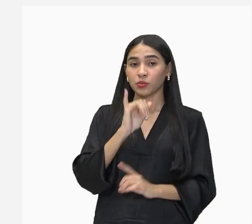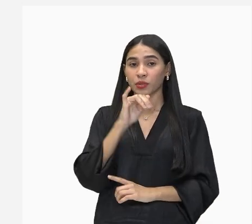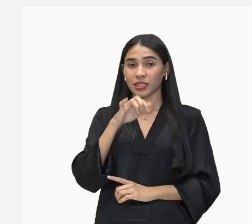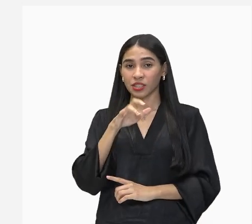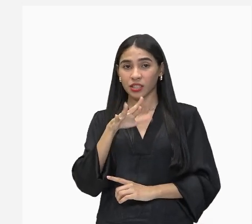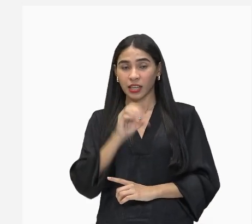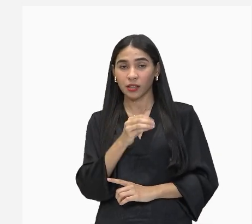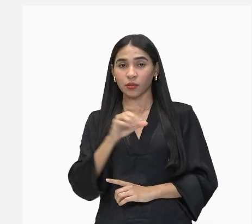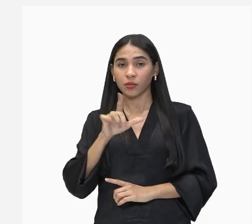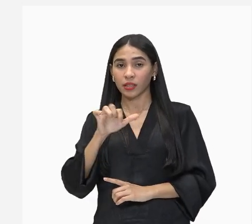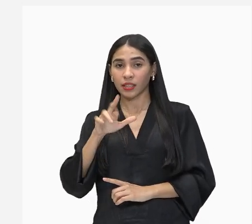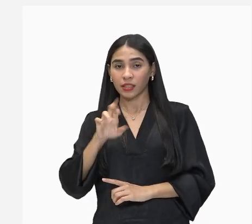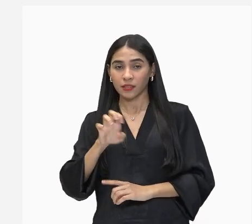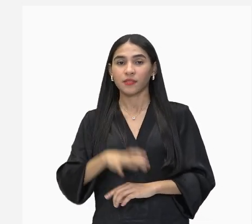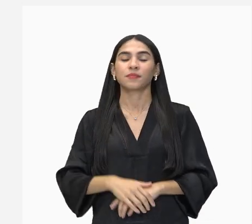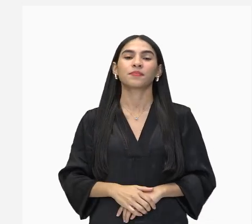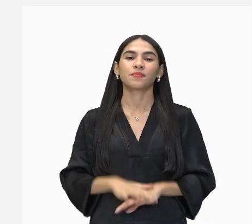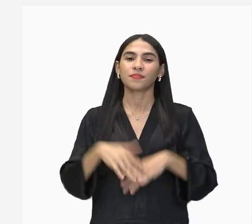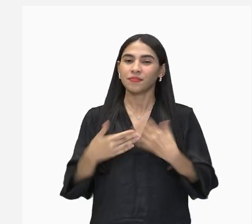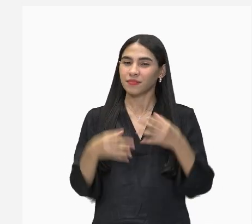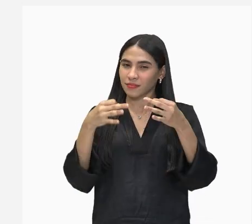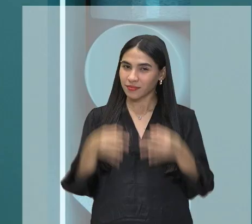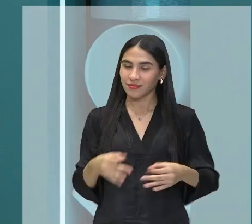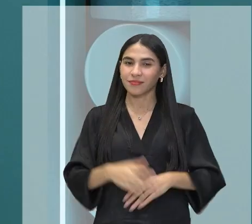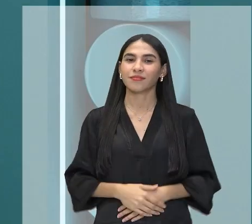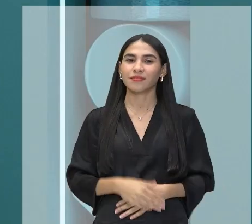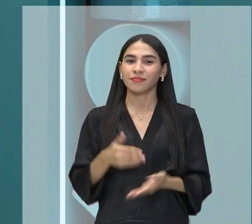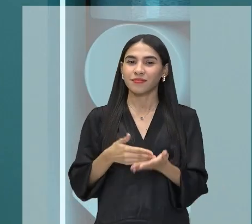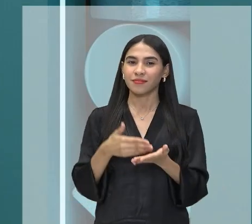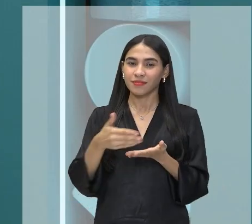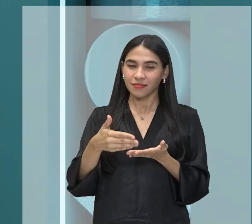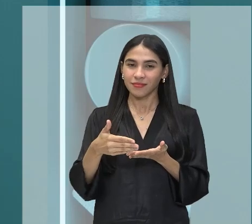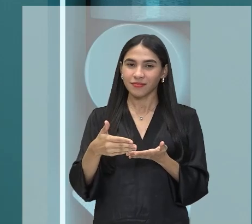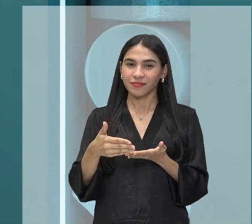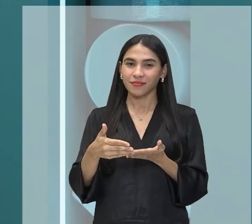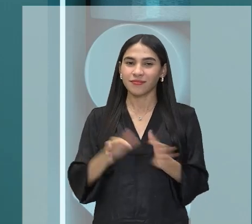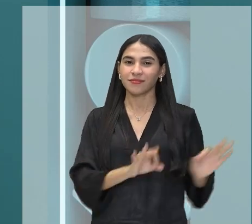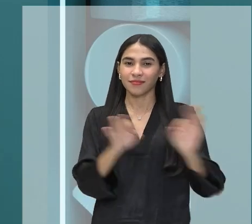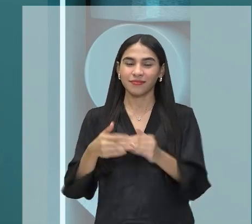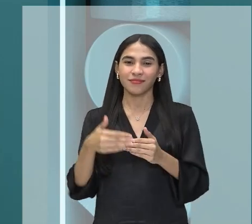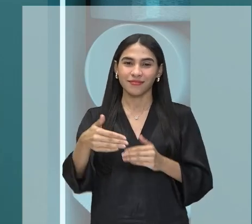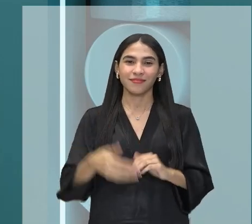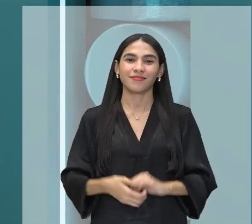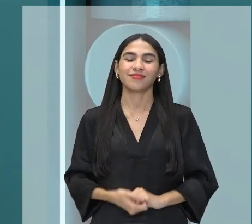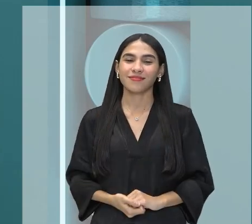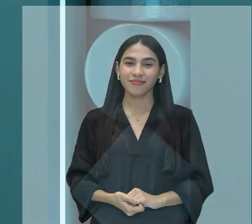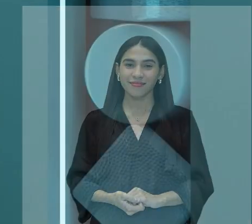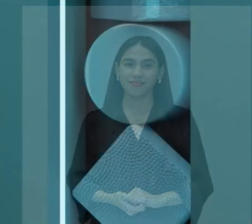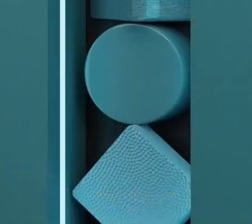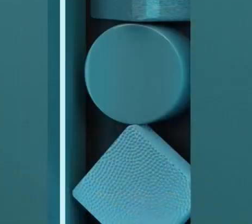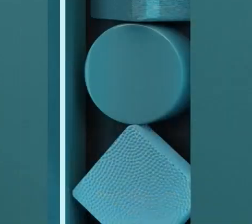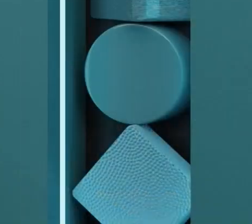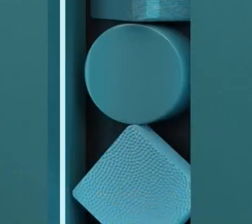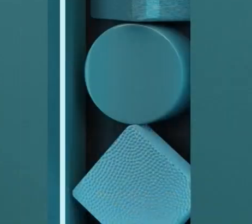discurso indireto livre. Certo? Então, esse é o nosso conteúdo e venham comigo.